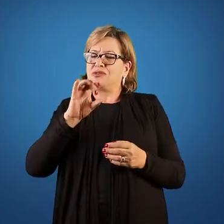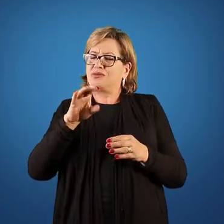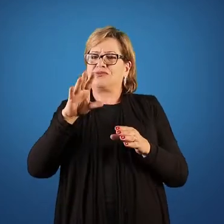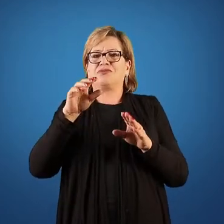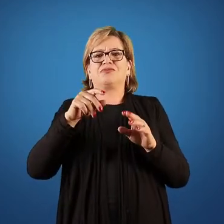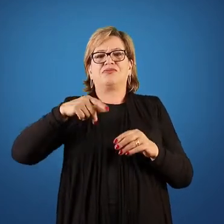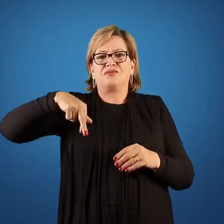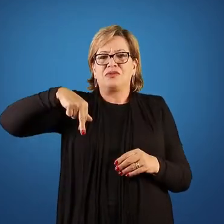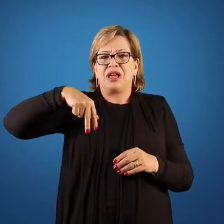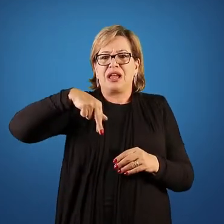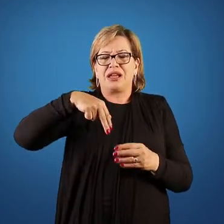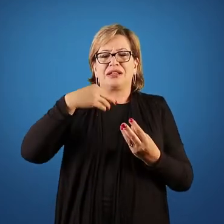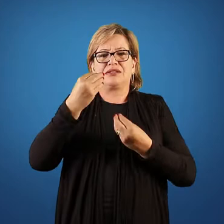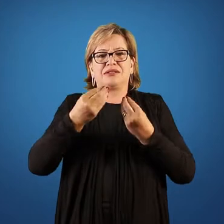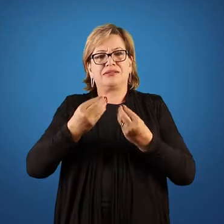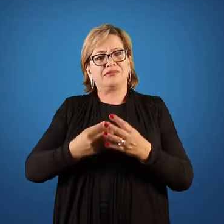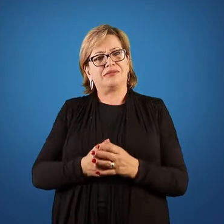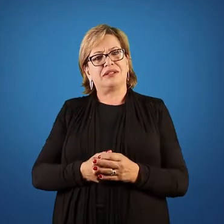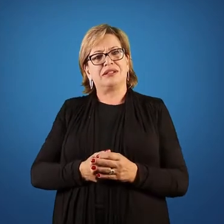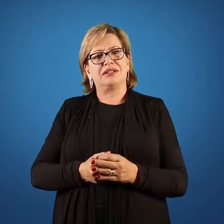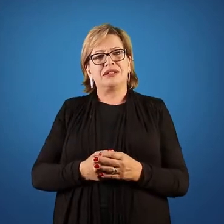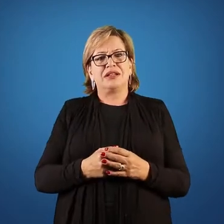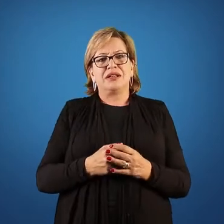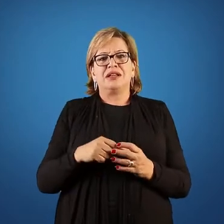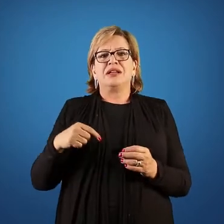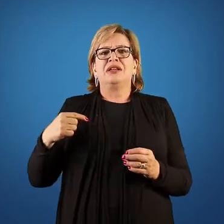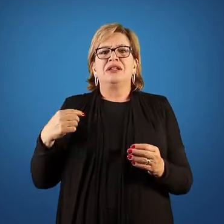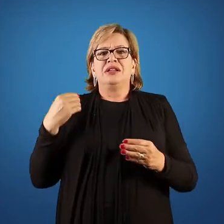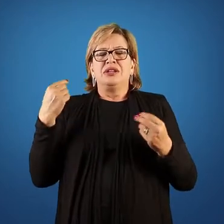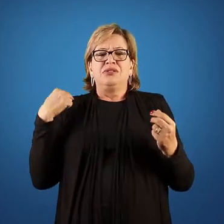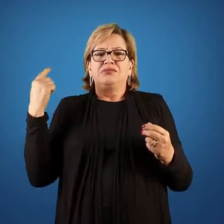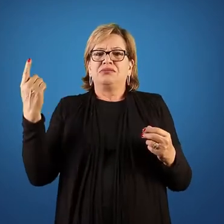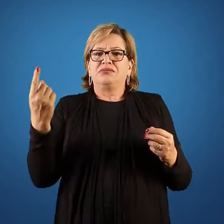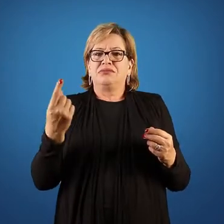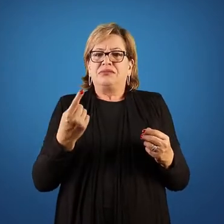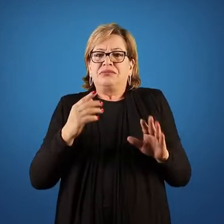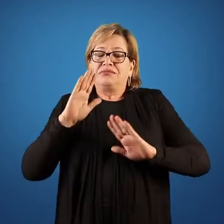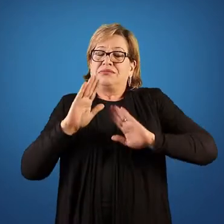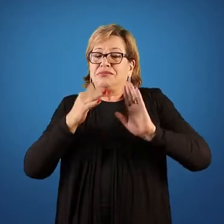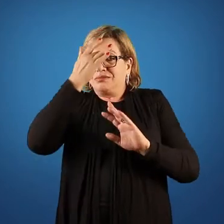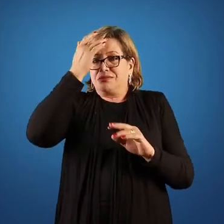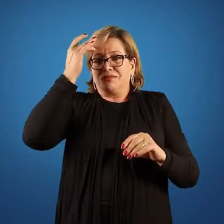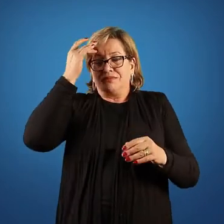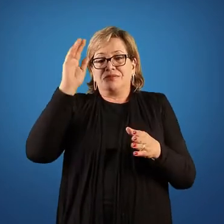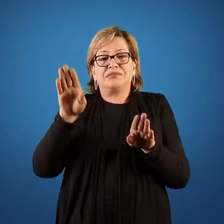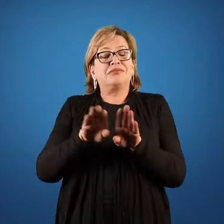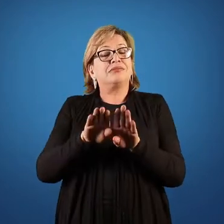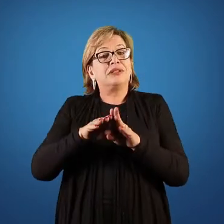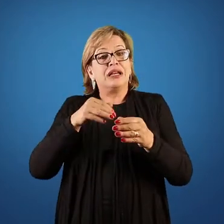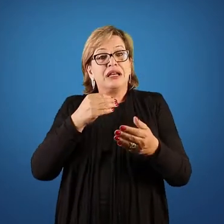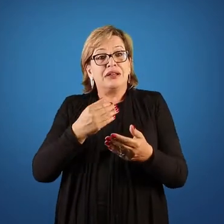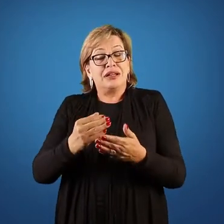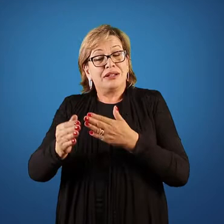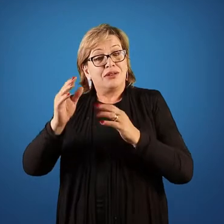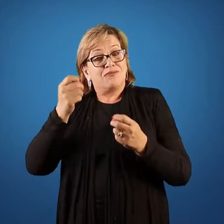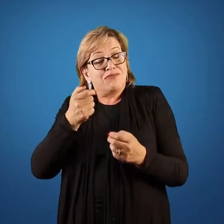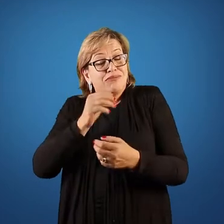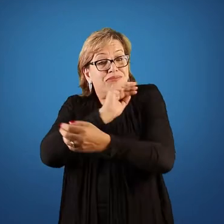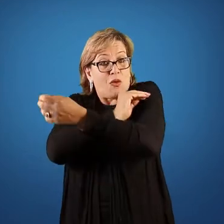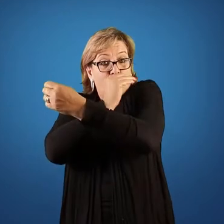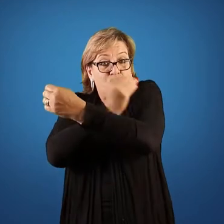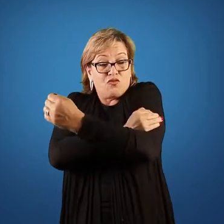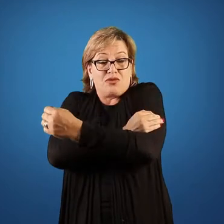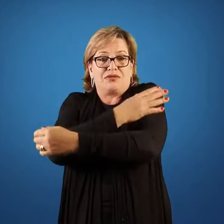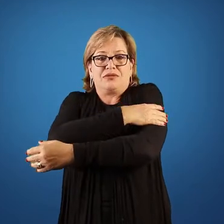sobre o peso sobre a sustentação das pernas, a gente perdeu muito da nossa capacidade de força dos braços. Os